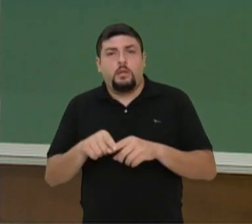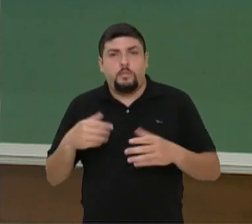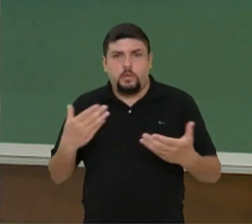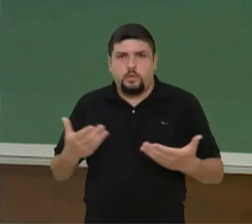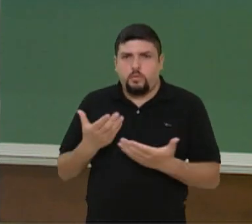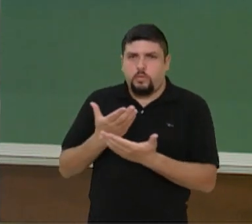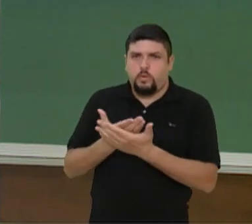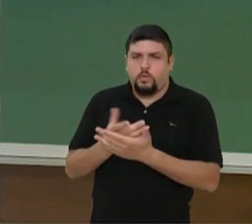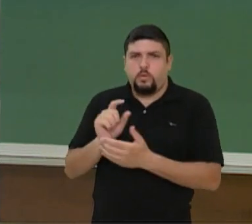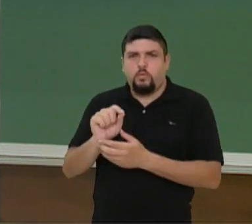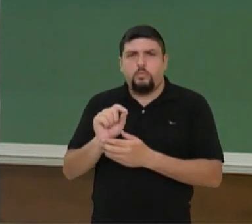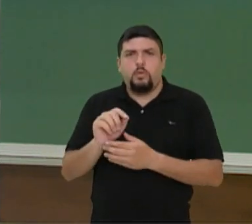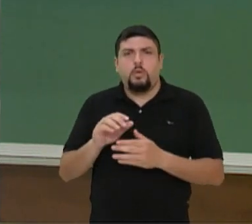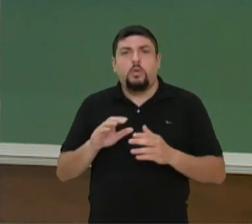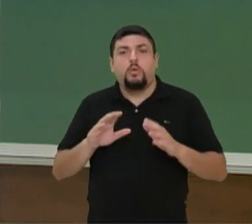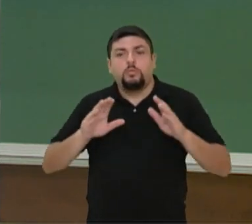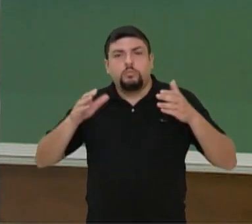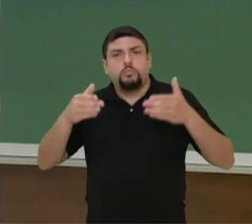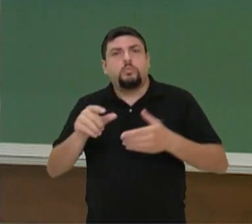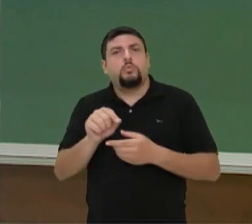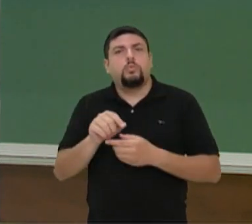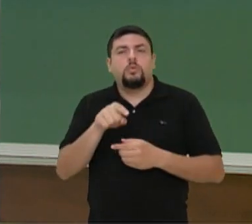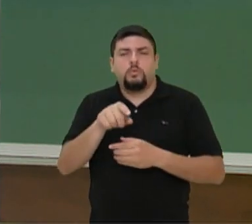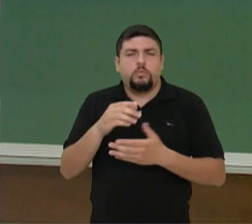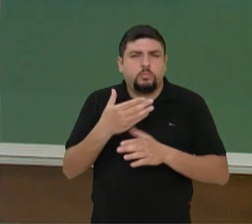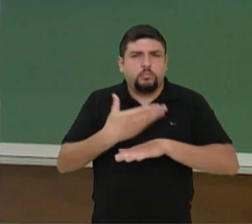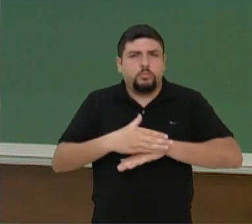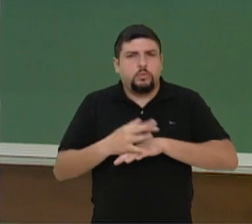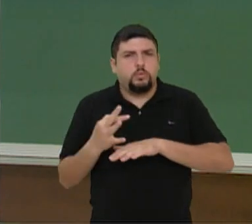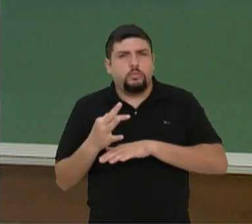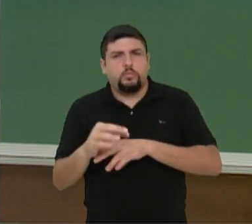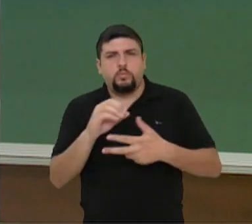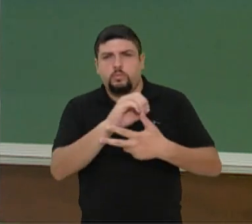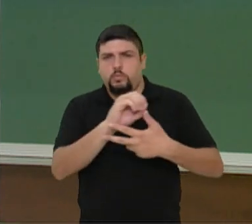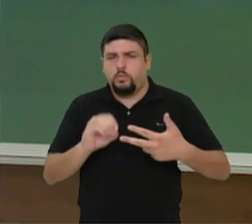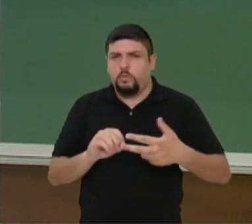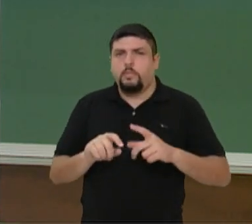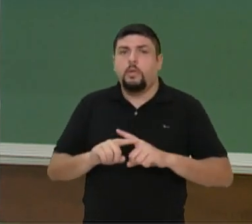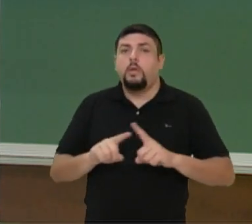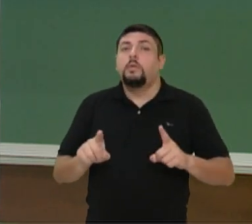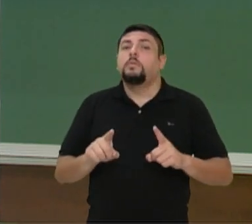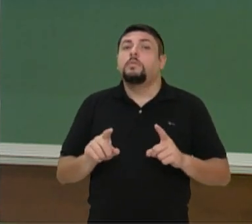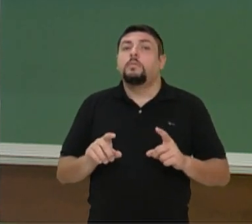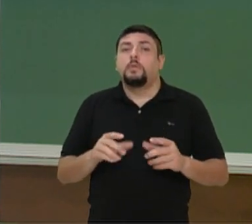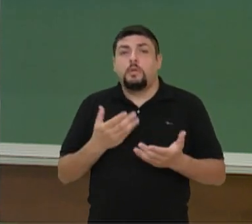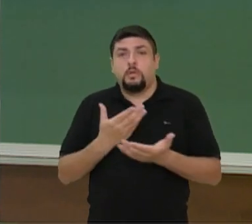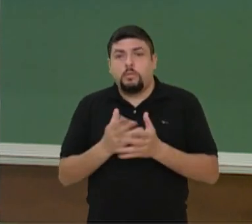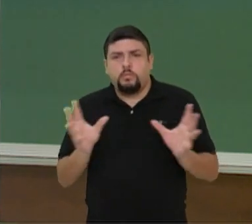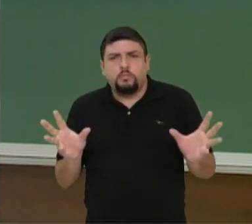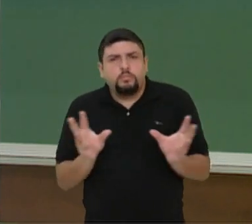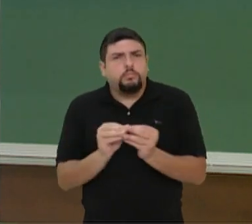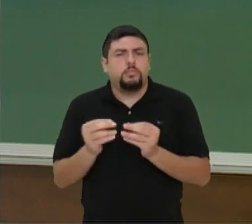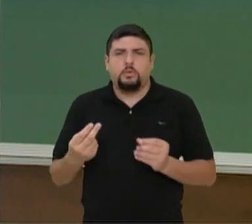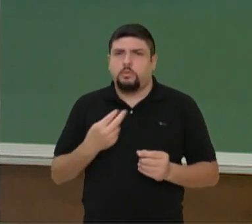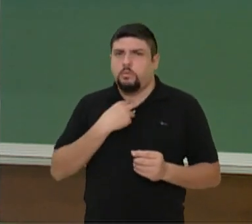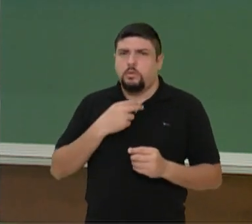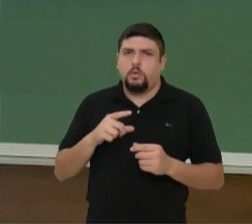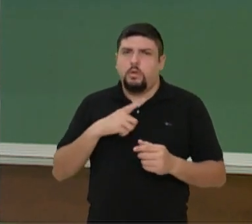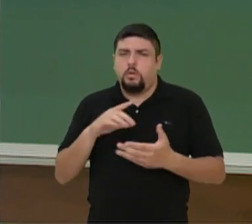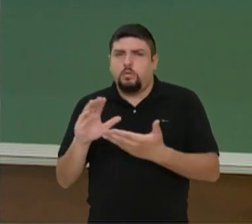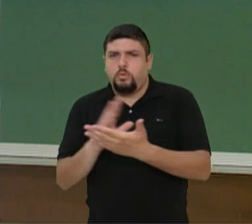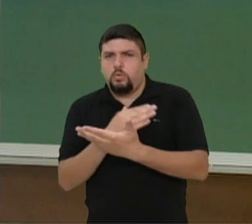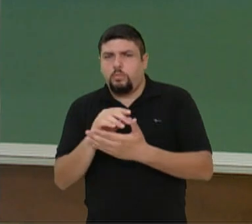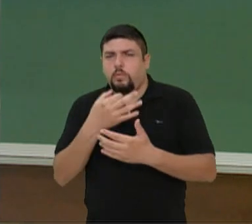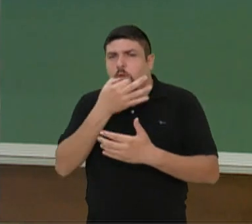o objetivo de te colocar na faculdade, né, fazendo aí o seu Enem. Mas não podemos simplificar. Você tem elementos também de